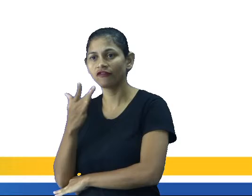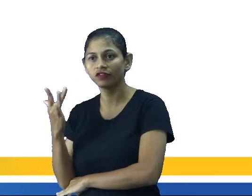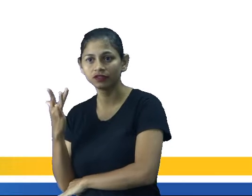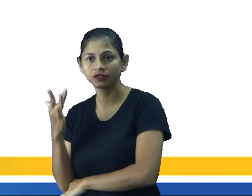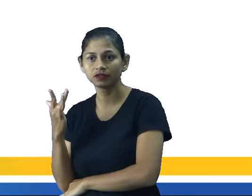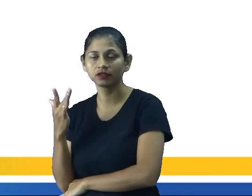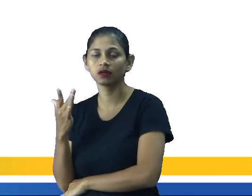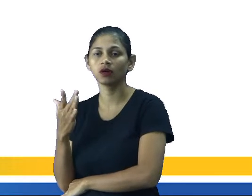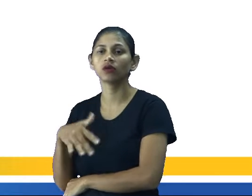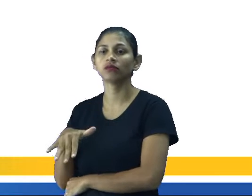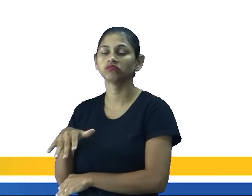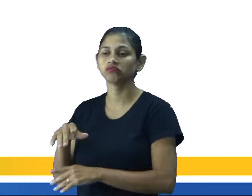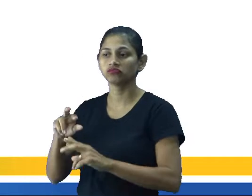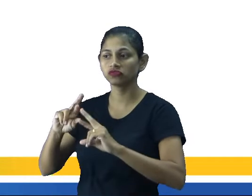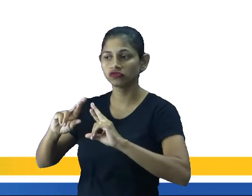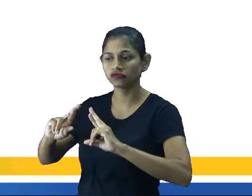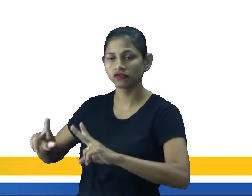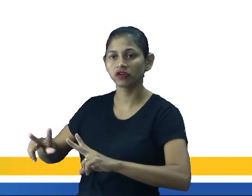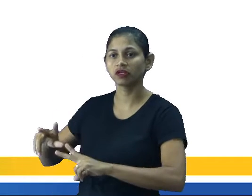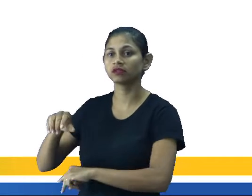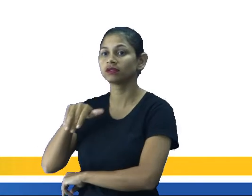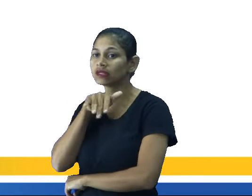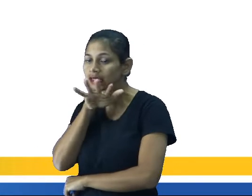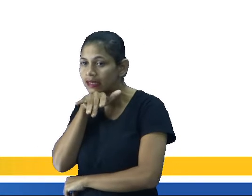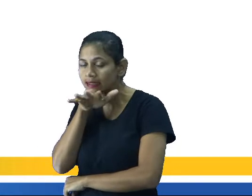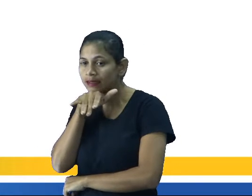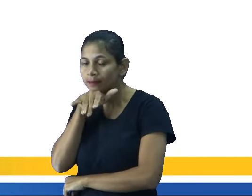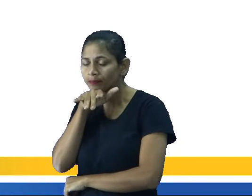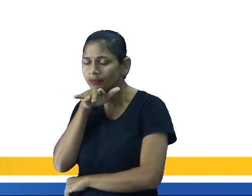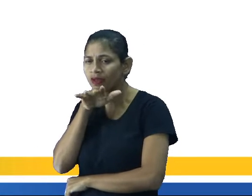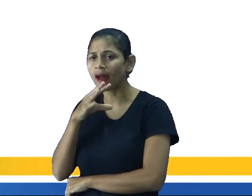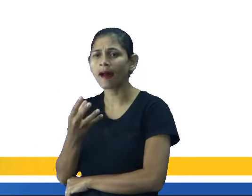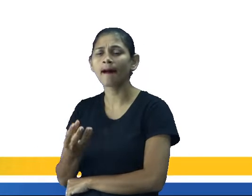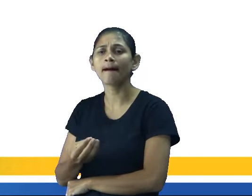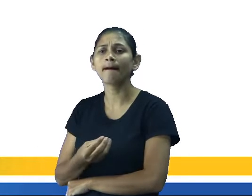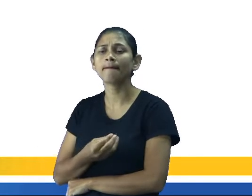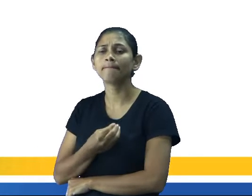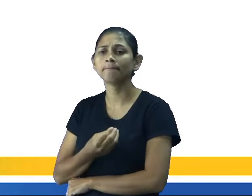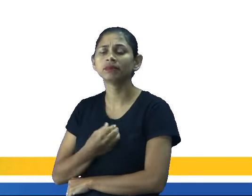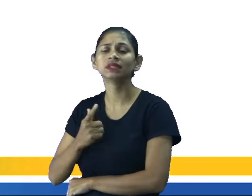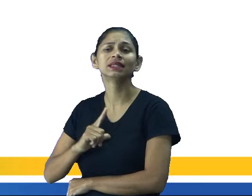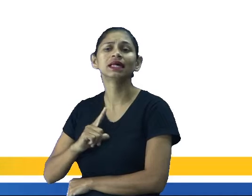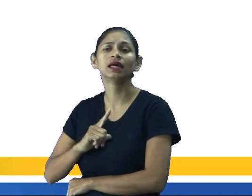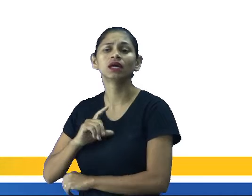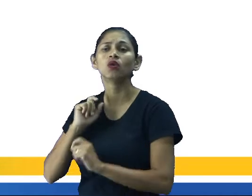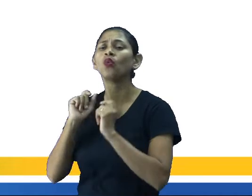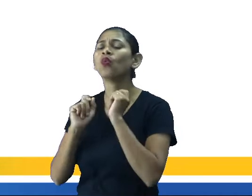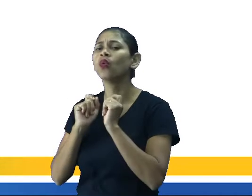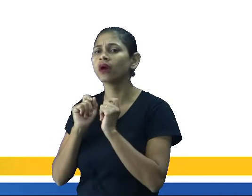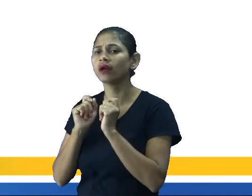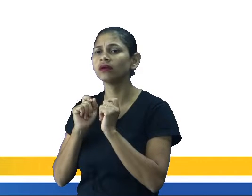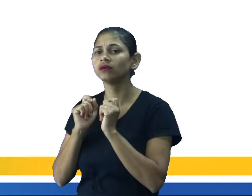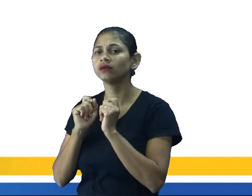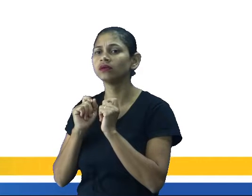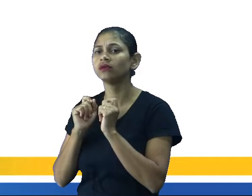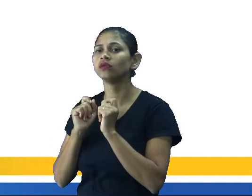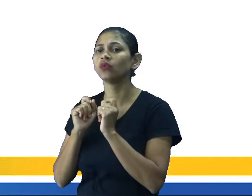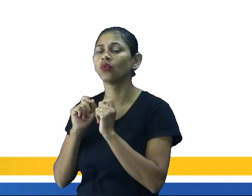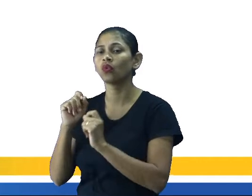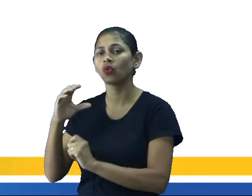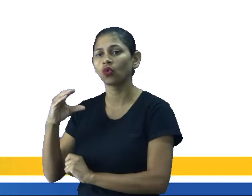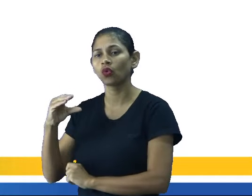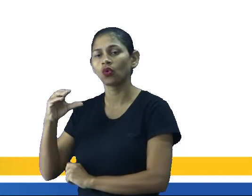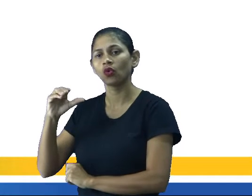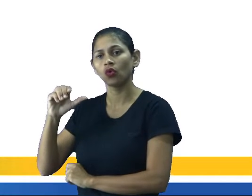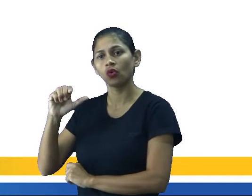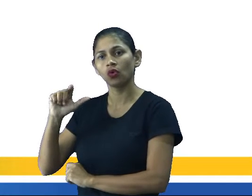uma célula animal. A principal diferença aí é a presença do quê? A presença do quê? Do cloroplasto.